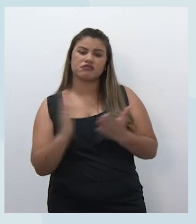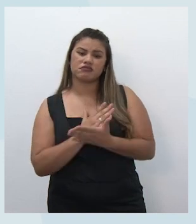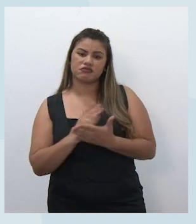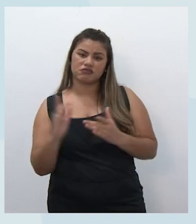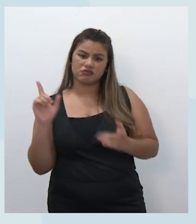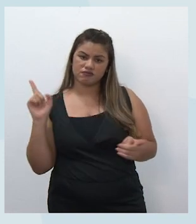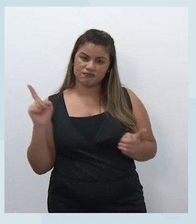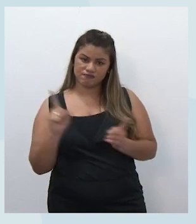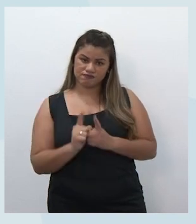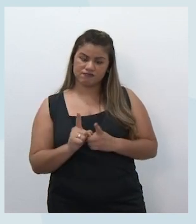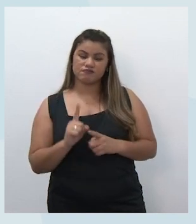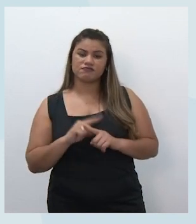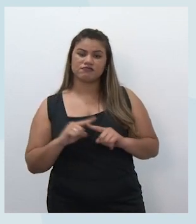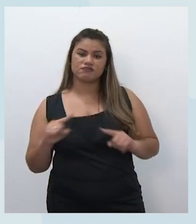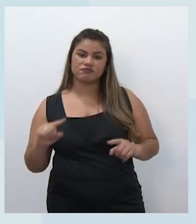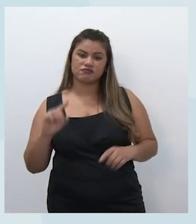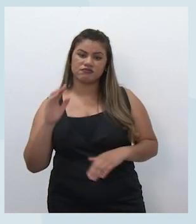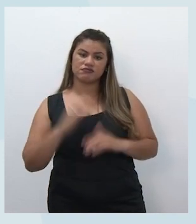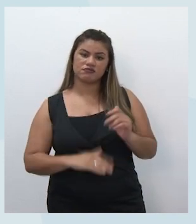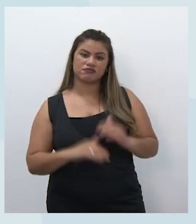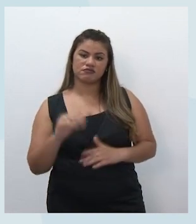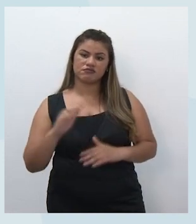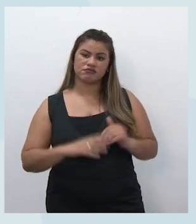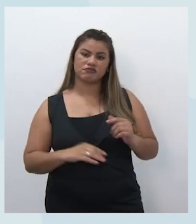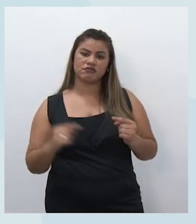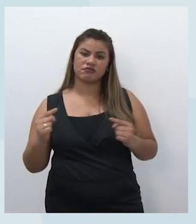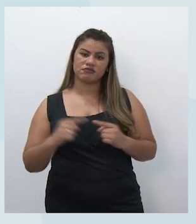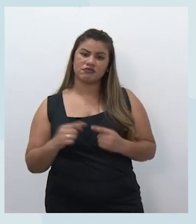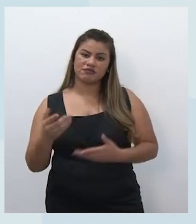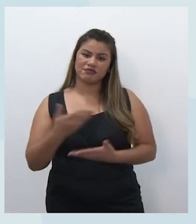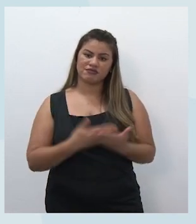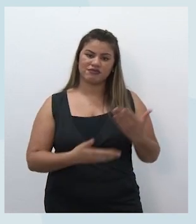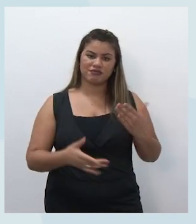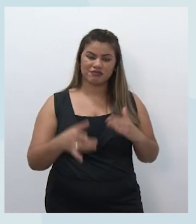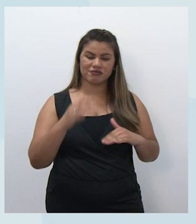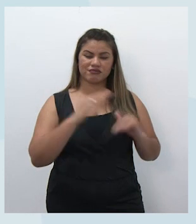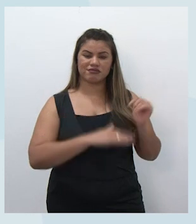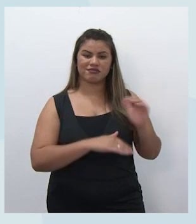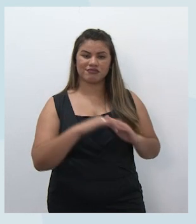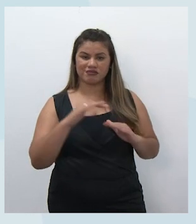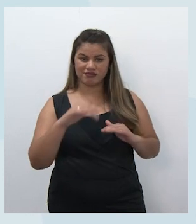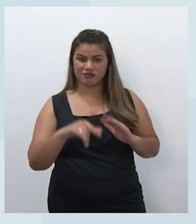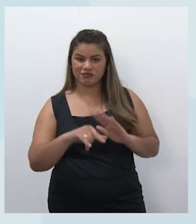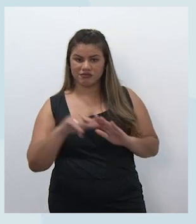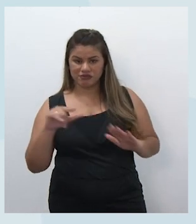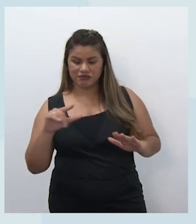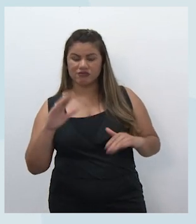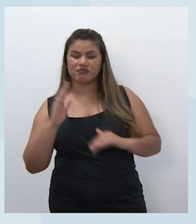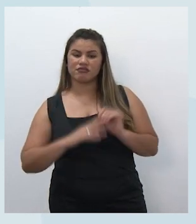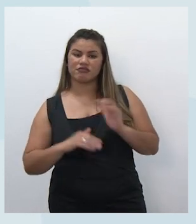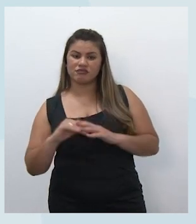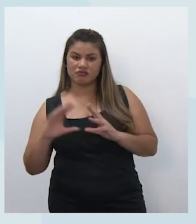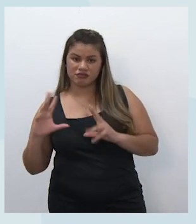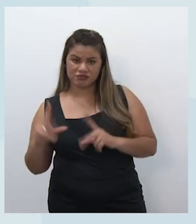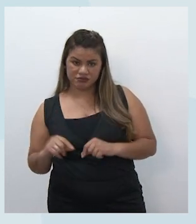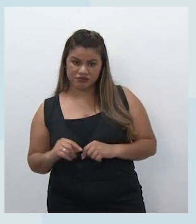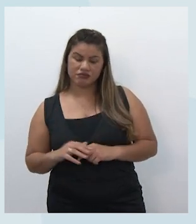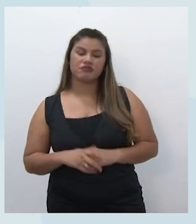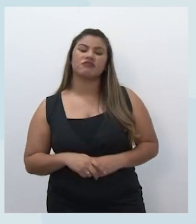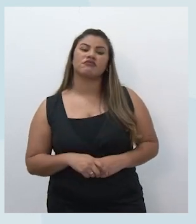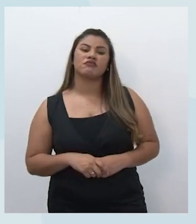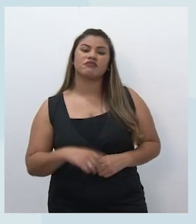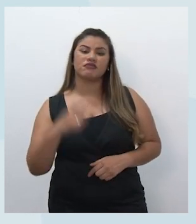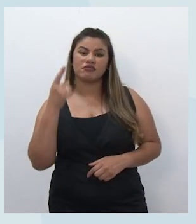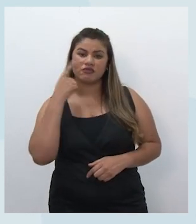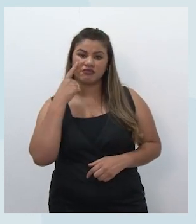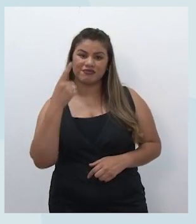essa habilidade também dialoga com a habilidade anterior e com a habilidade geral que foi colocada. Então, para a situação de aprendizagem